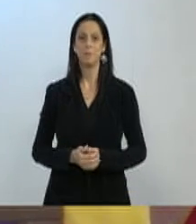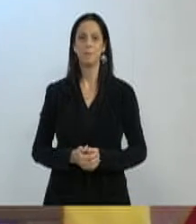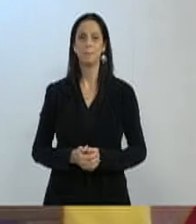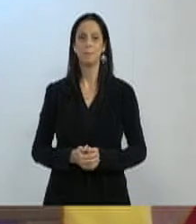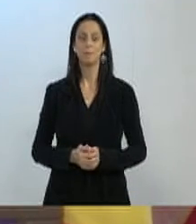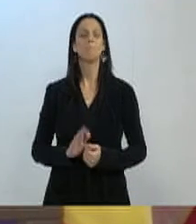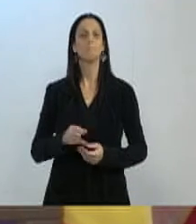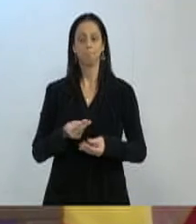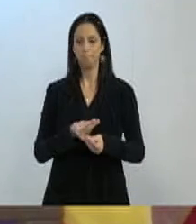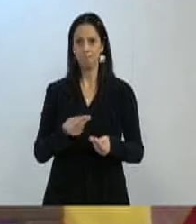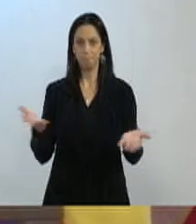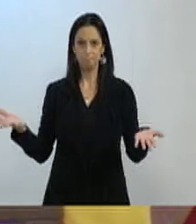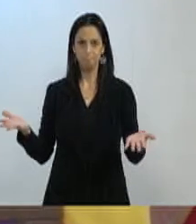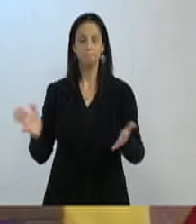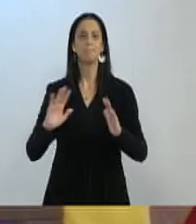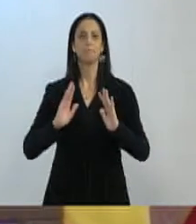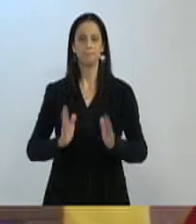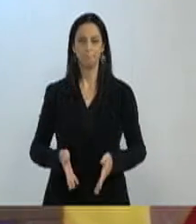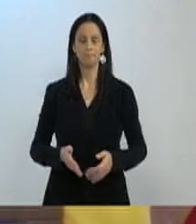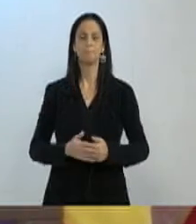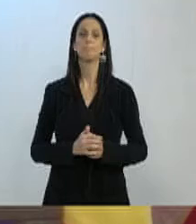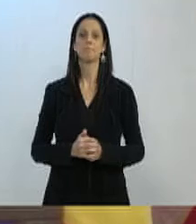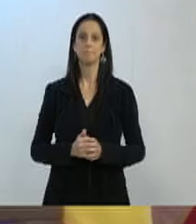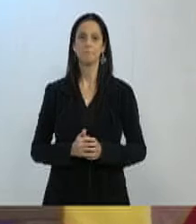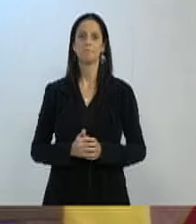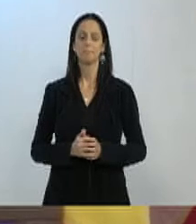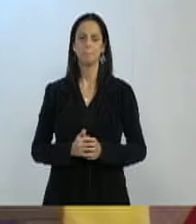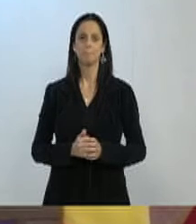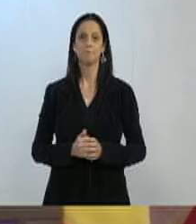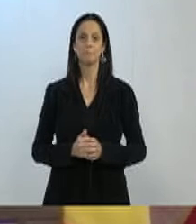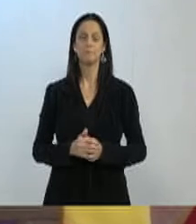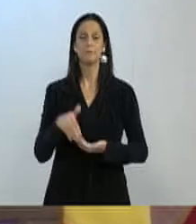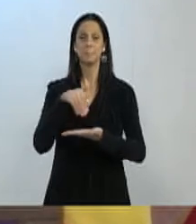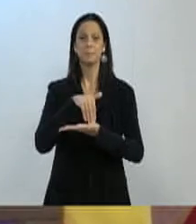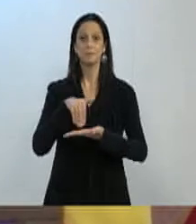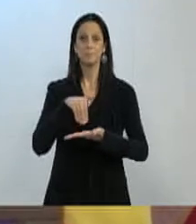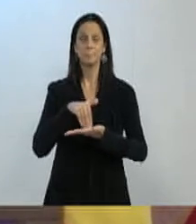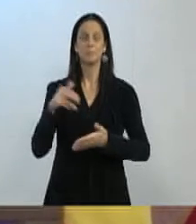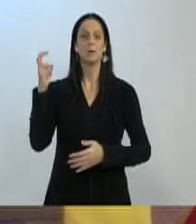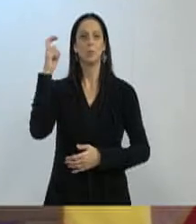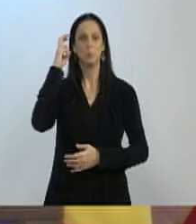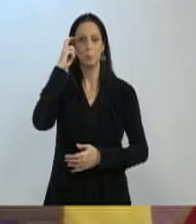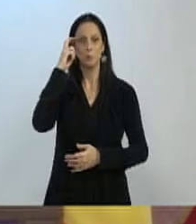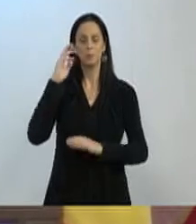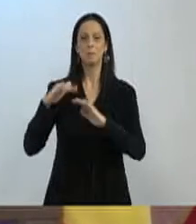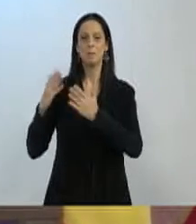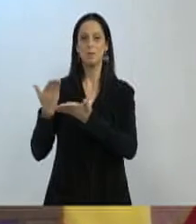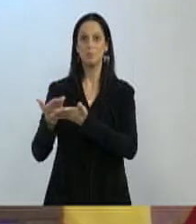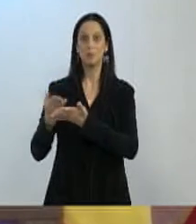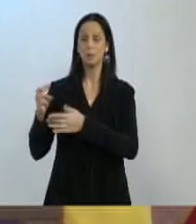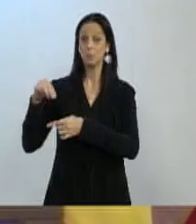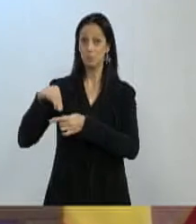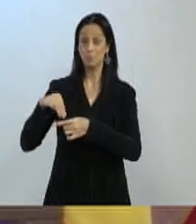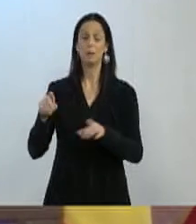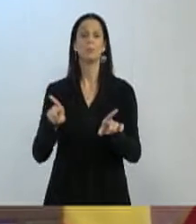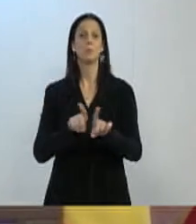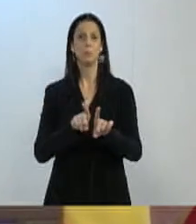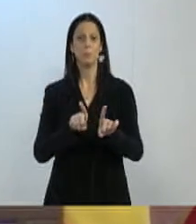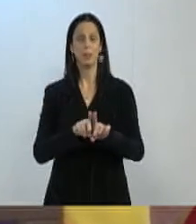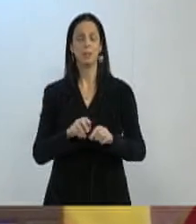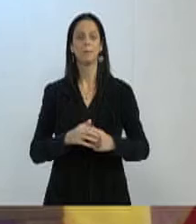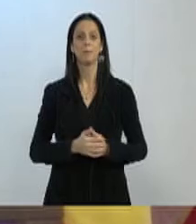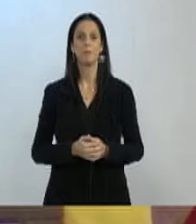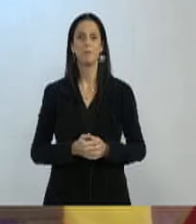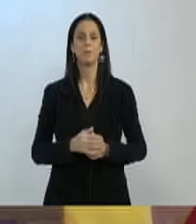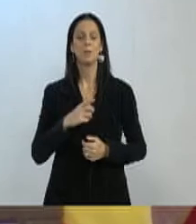foi distribuída, foi distribuída na Secretaria de Cultura, para as escolas municipais, e uma